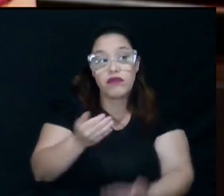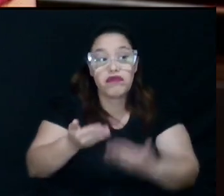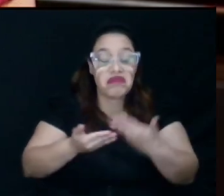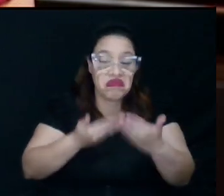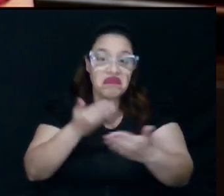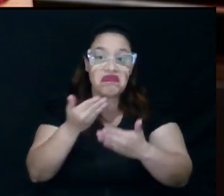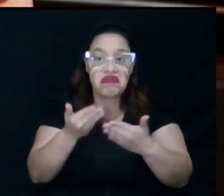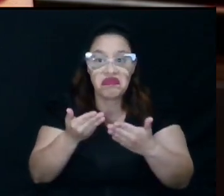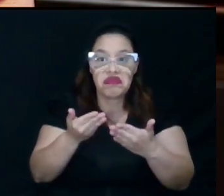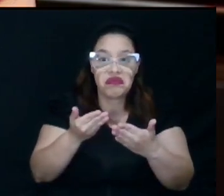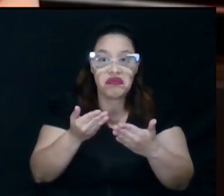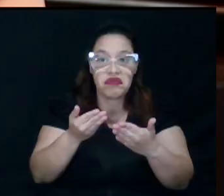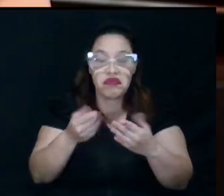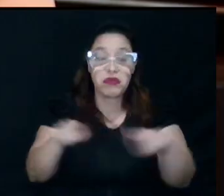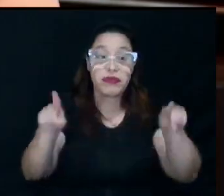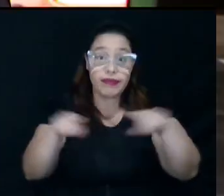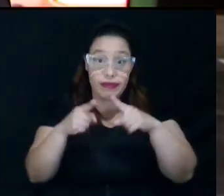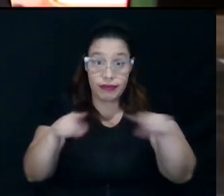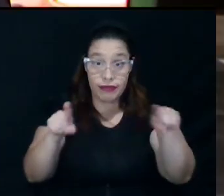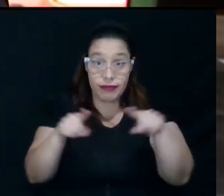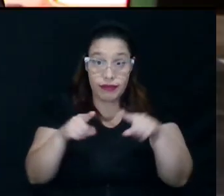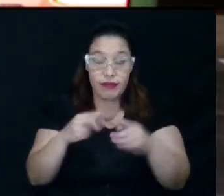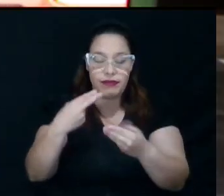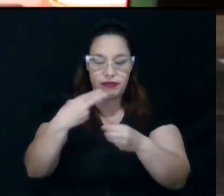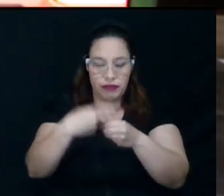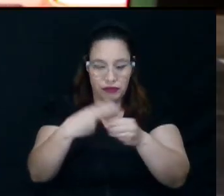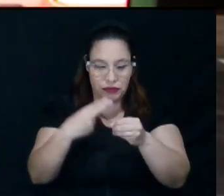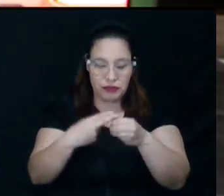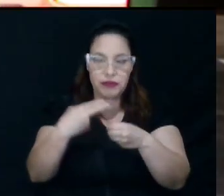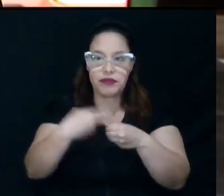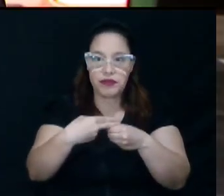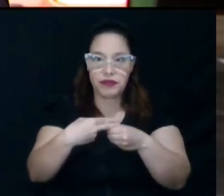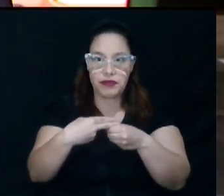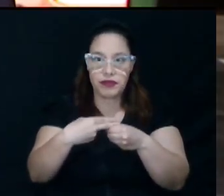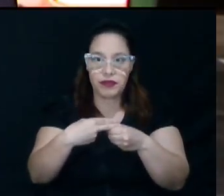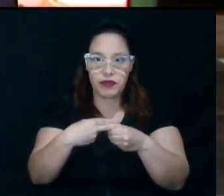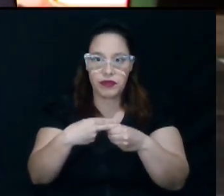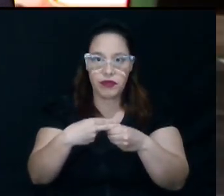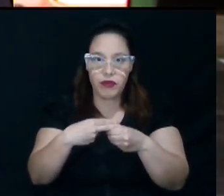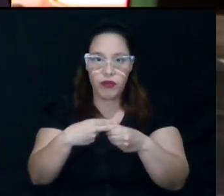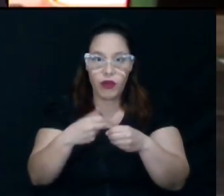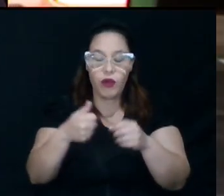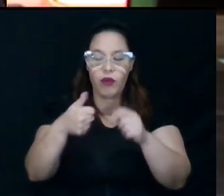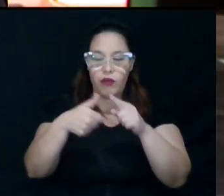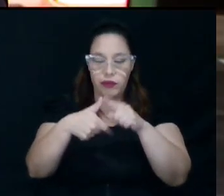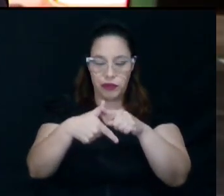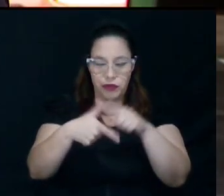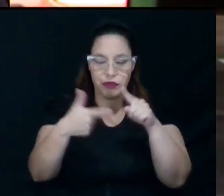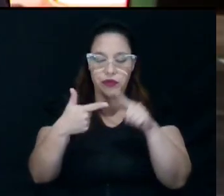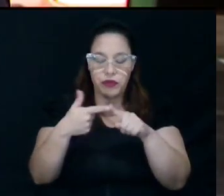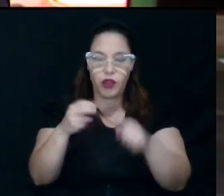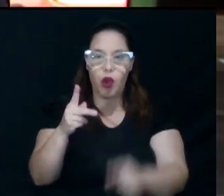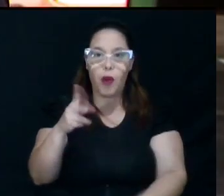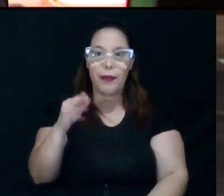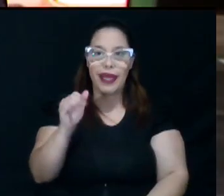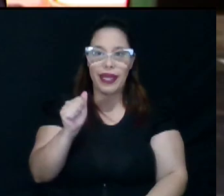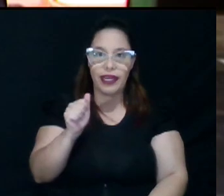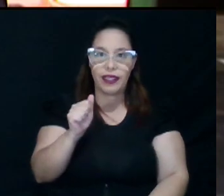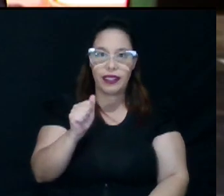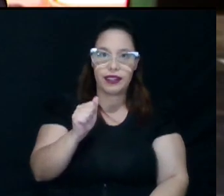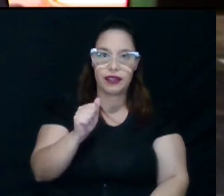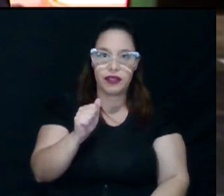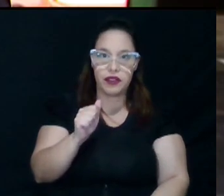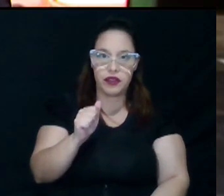Orquestra Sinfônica da Unicamp. Os dois títulos que a gente vai apresentar, que é a ópera Dido e Enéas, do Purcell e